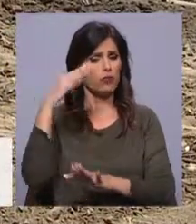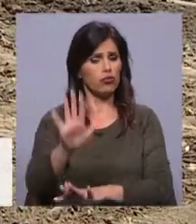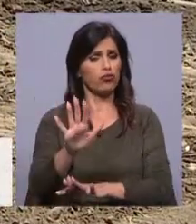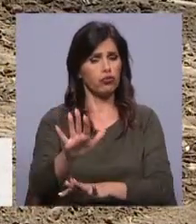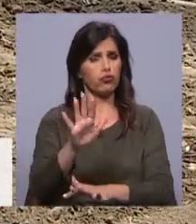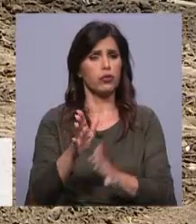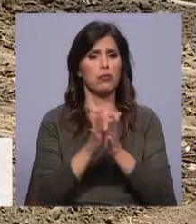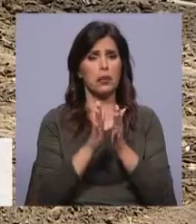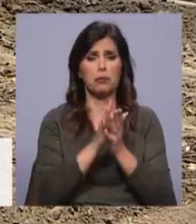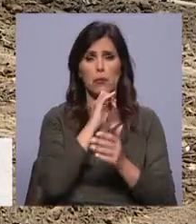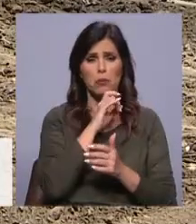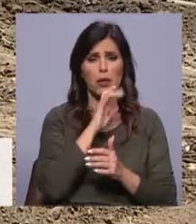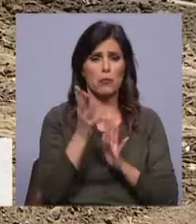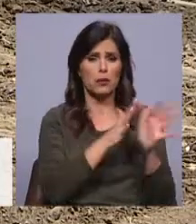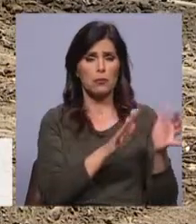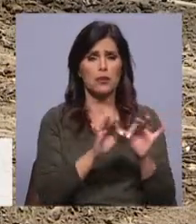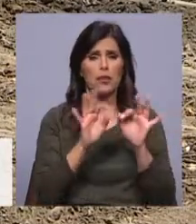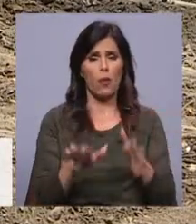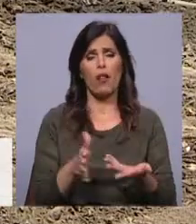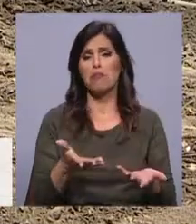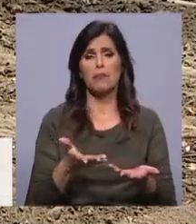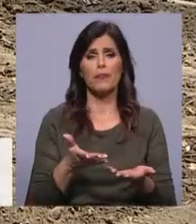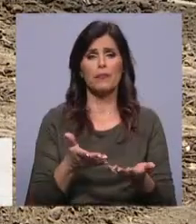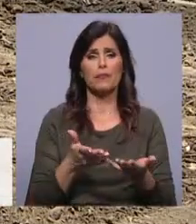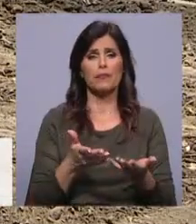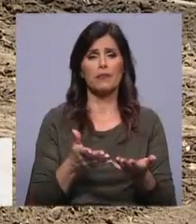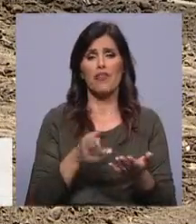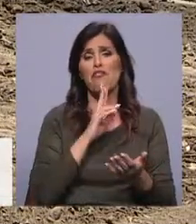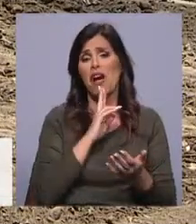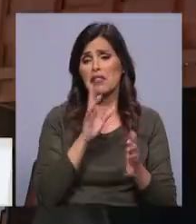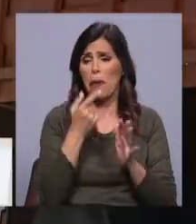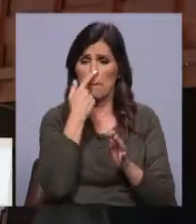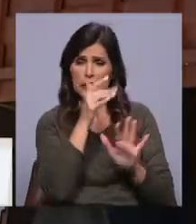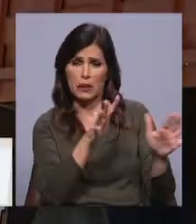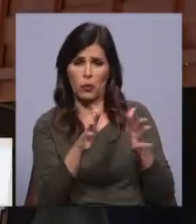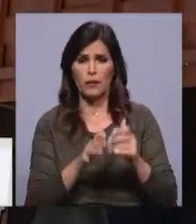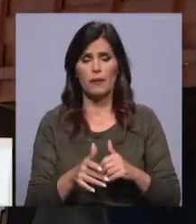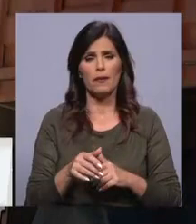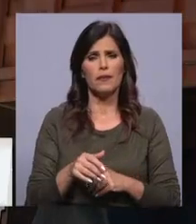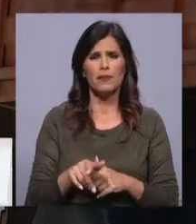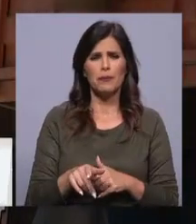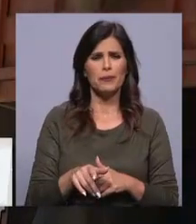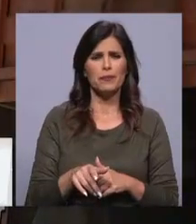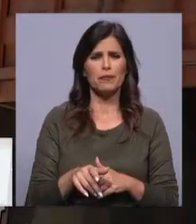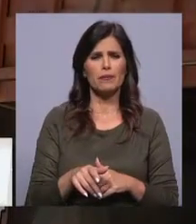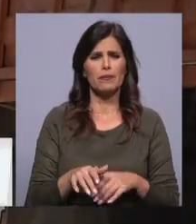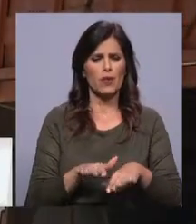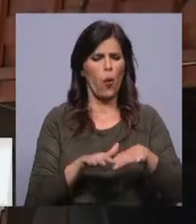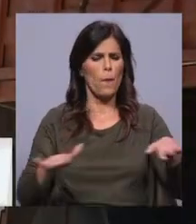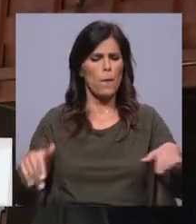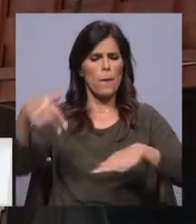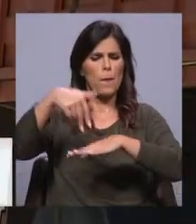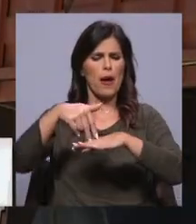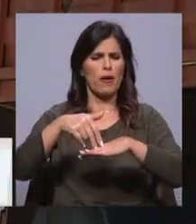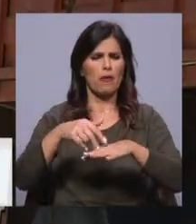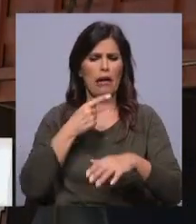Santuário que poderia mais ou menos o equivalente Digamos um santuário como de Fátima e portanto é um Palco muito mais caro e muito